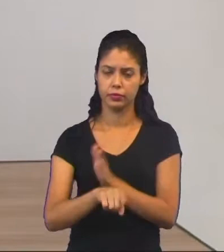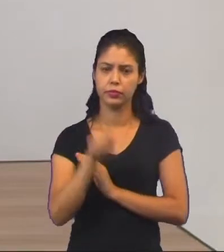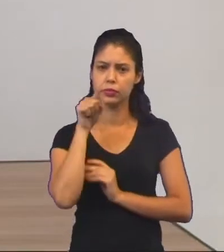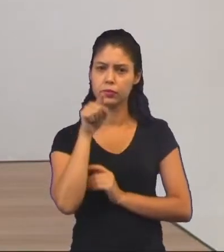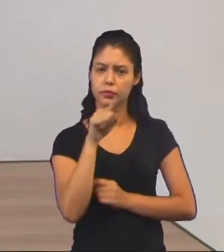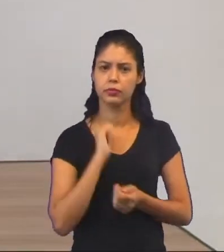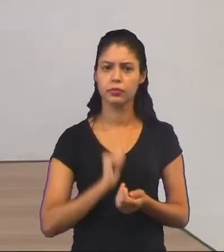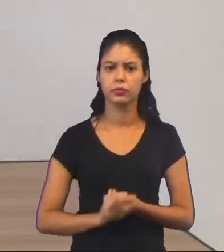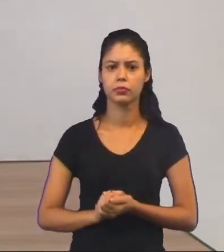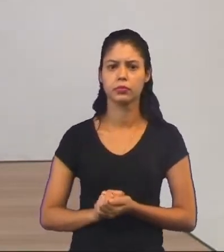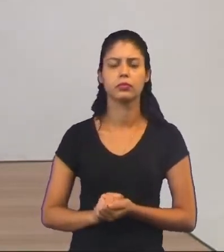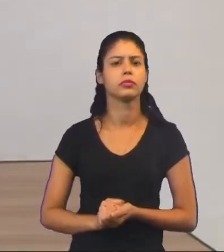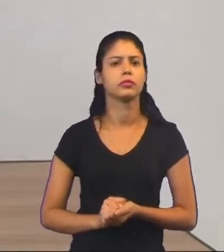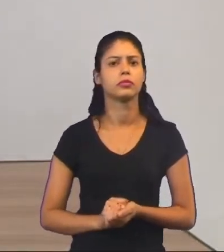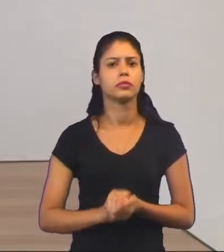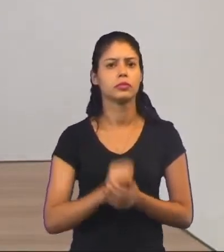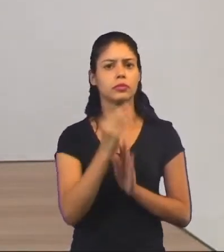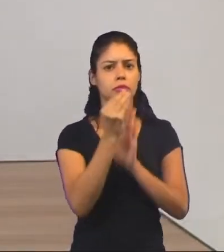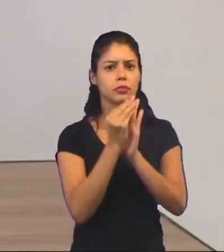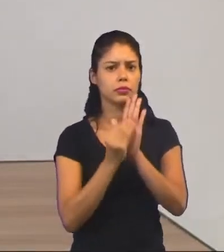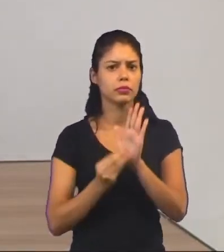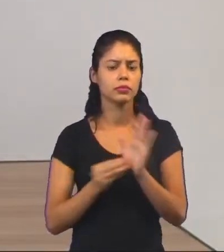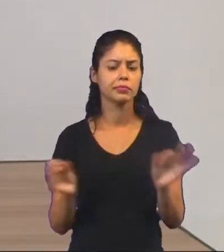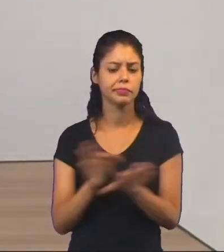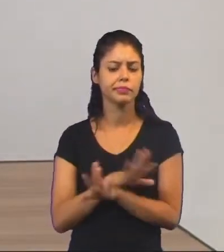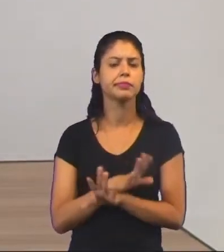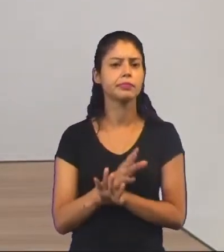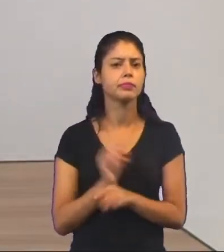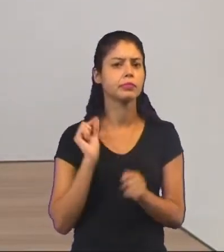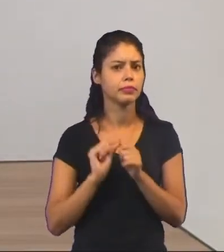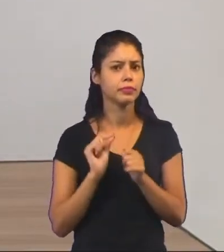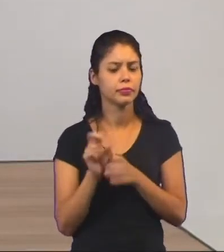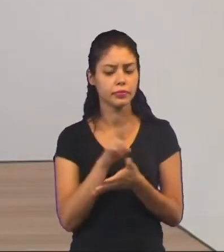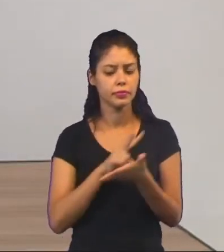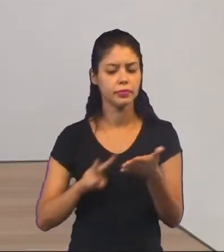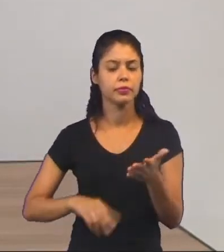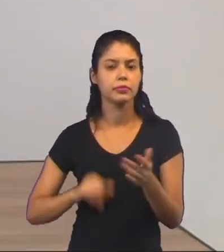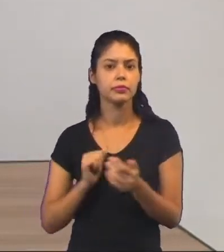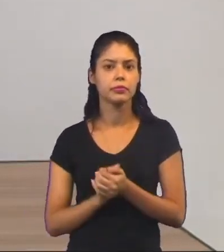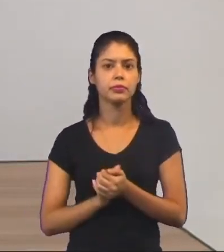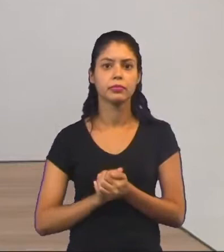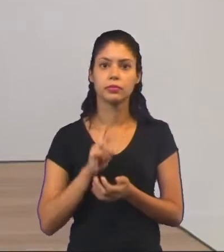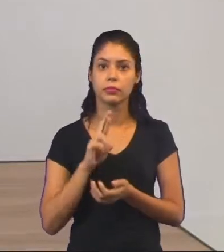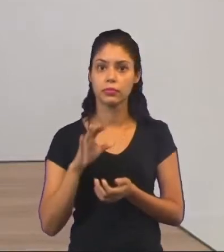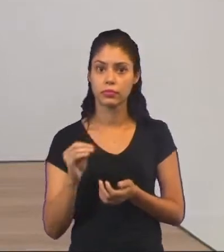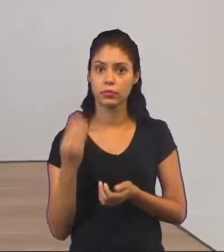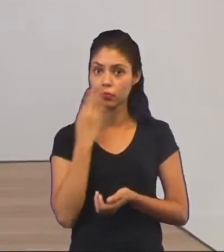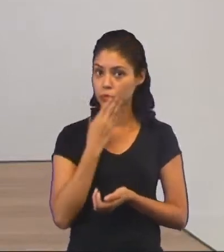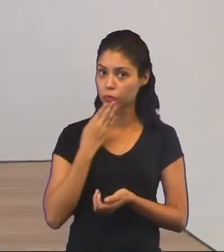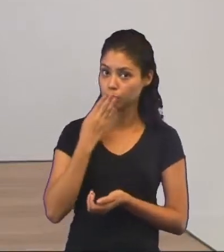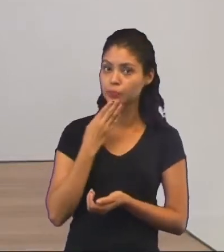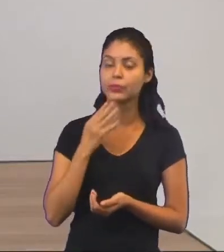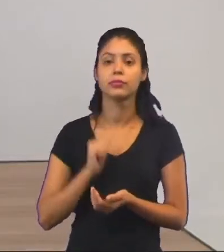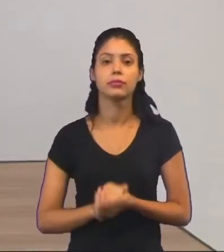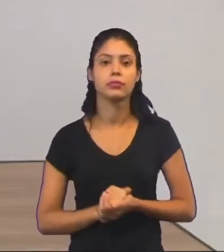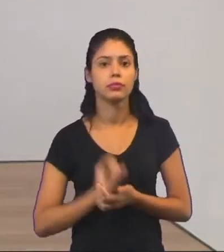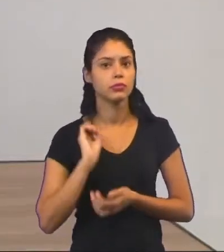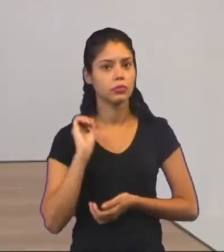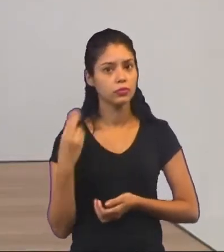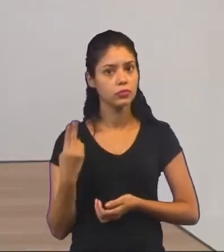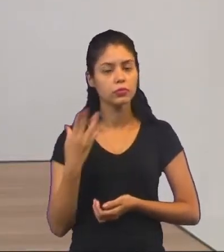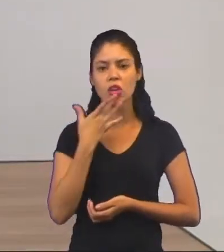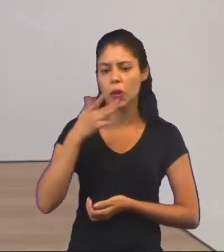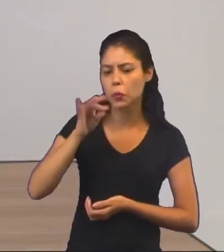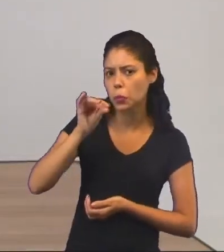aqui para vocês, turminha, essa receita que nós acabamos de realizar a leitura, ela é uma receita doce ou